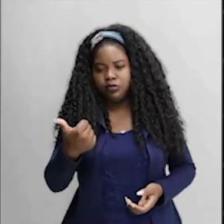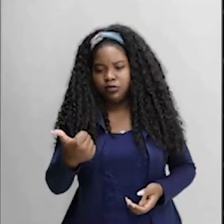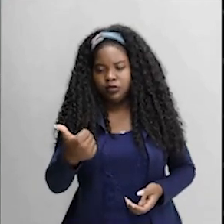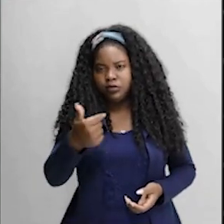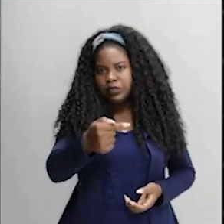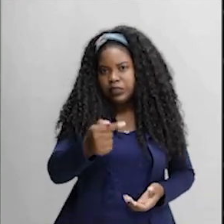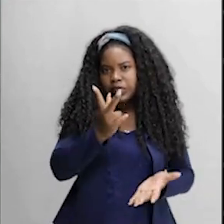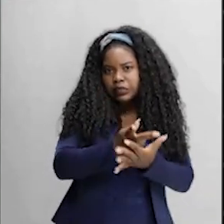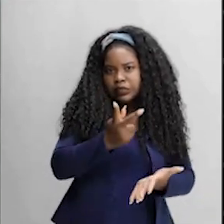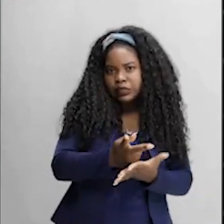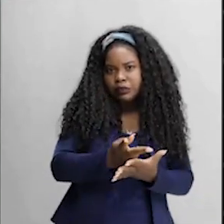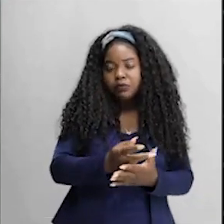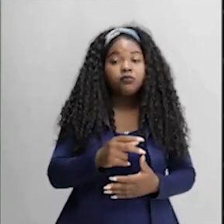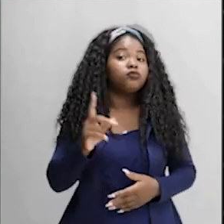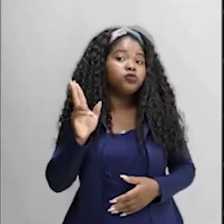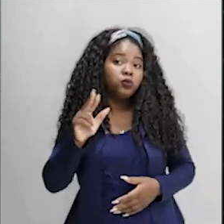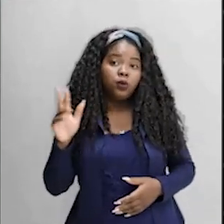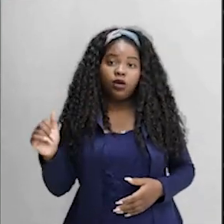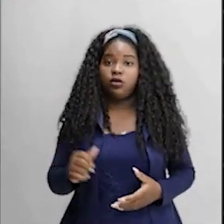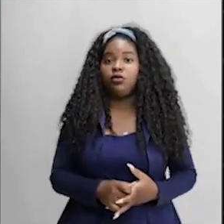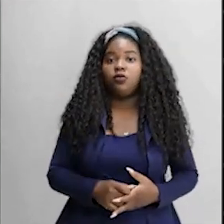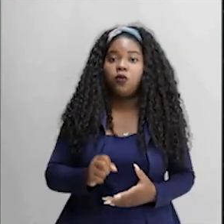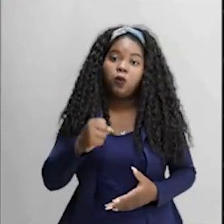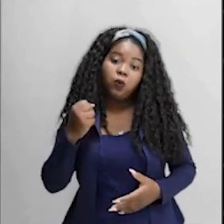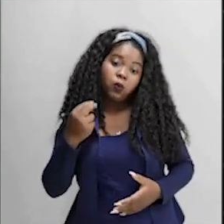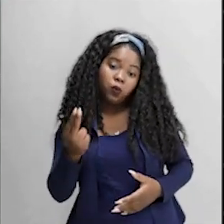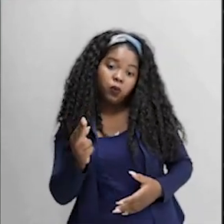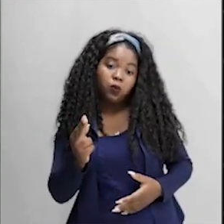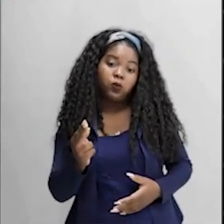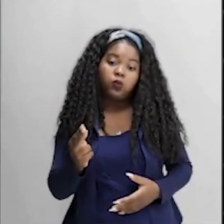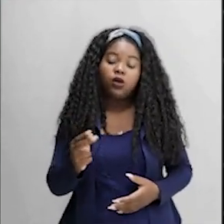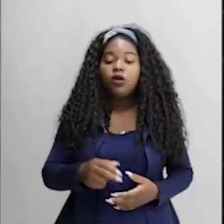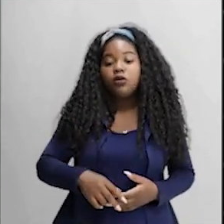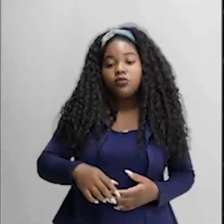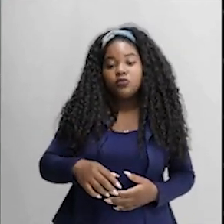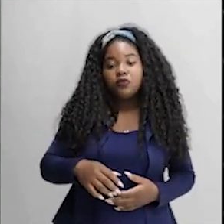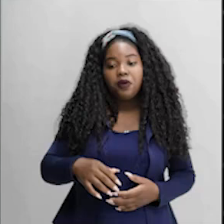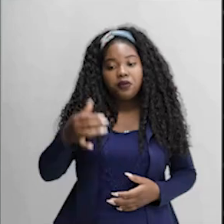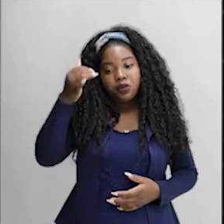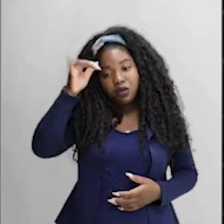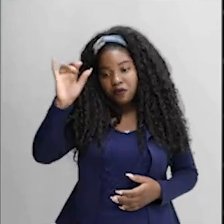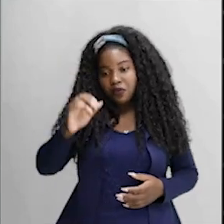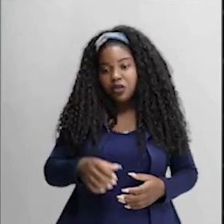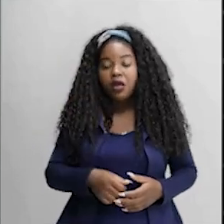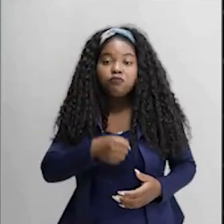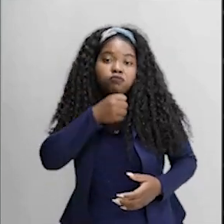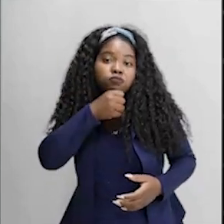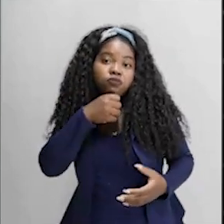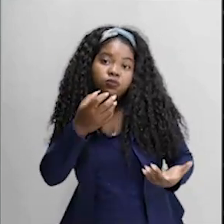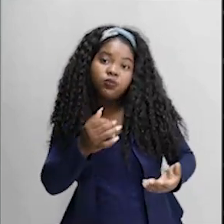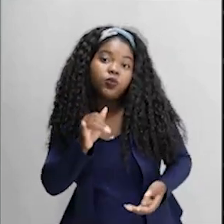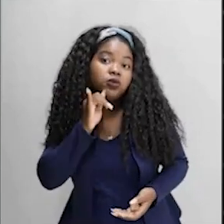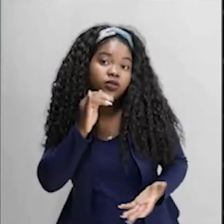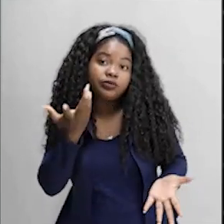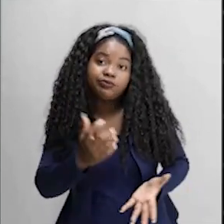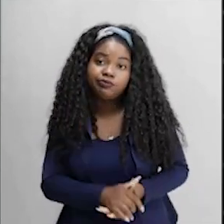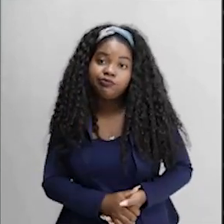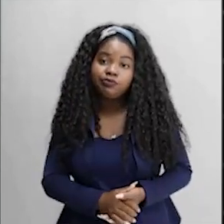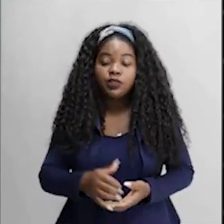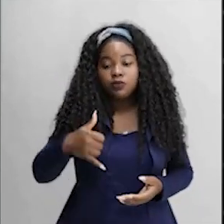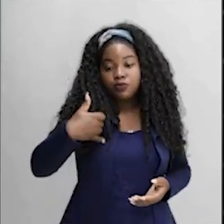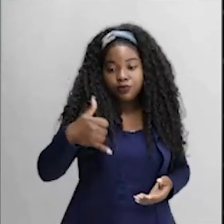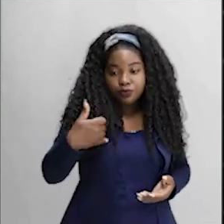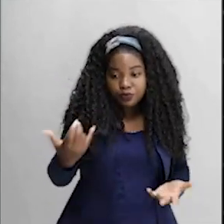impossibilidade. Ou você não vai evitar o envelhecimento. Então, nós temos aqui elementos como idade, por